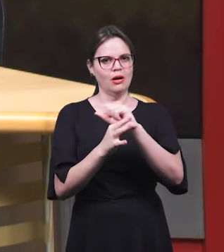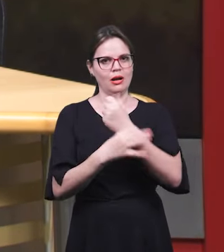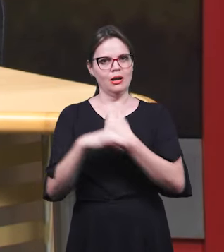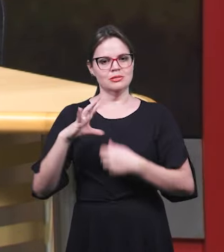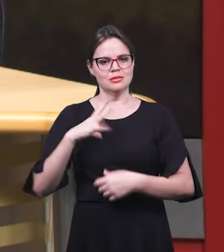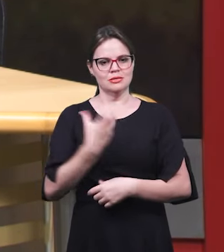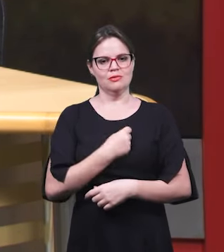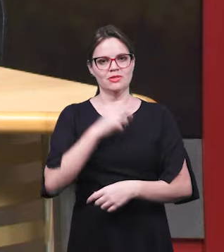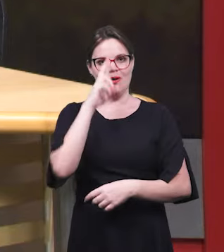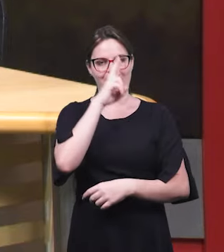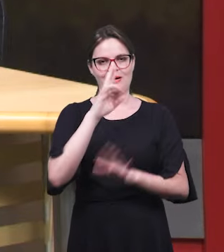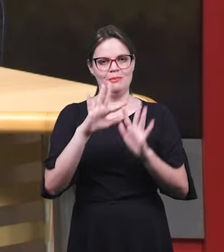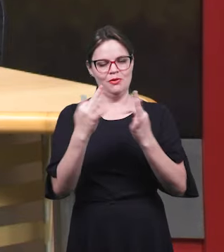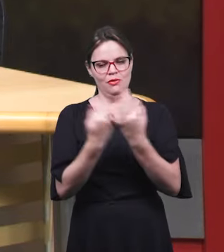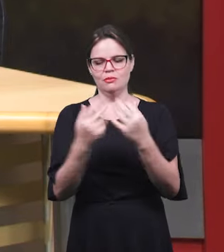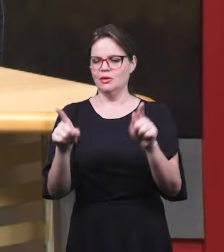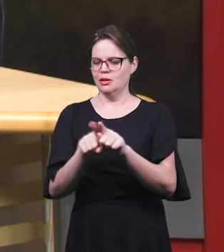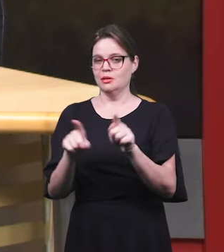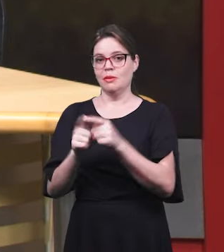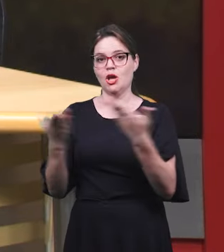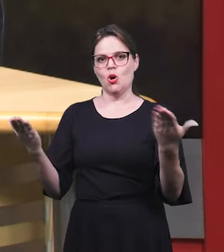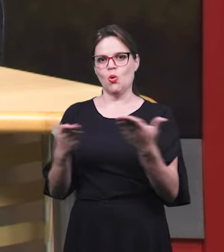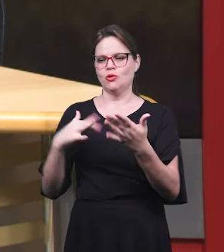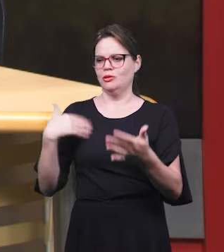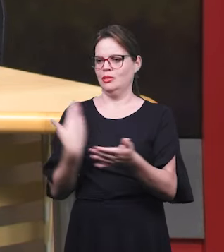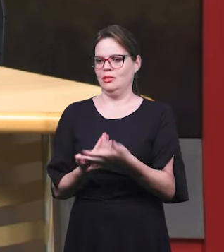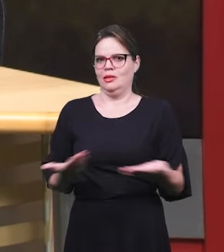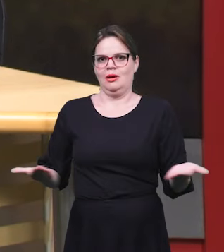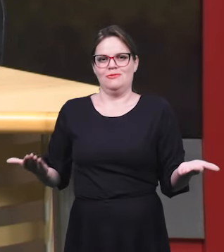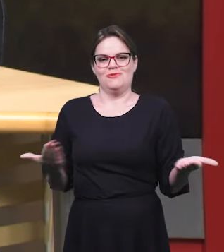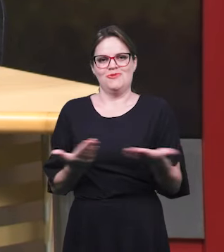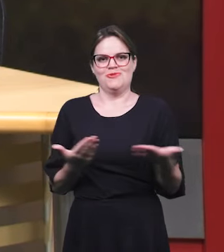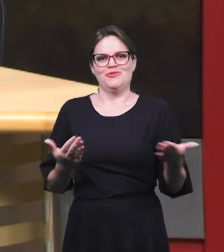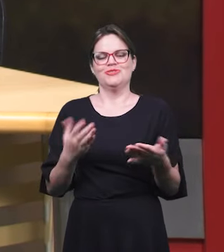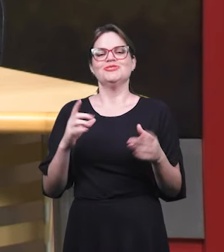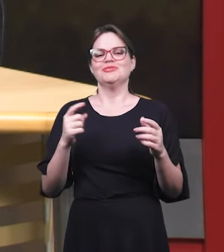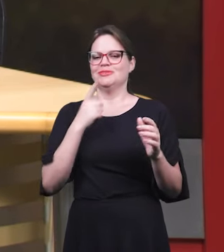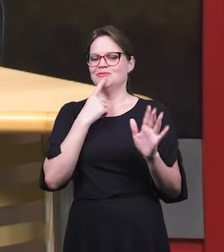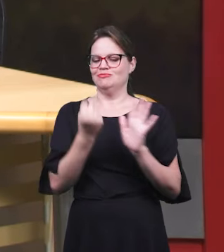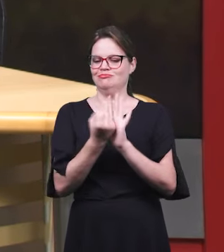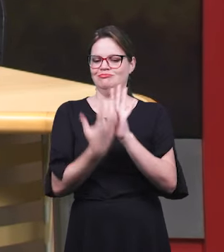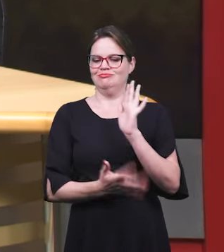família. E o Wallace, Fernando, os detalhes de